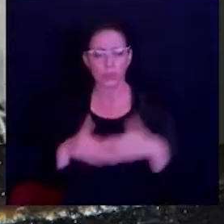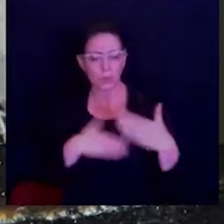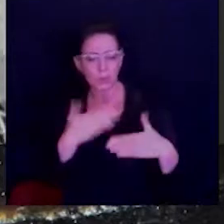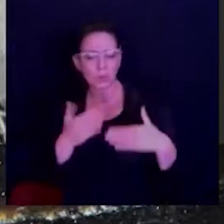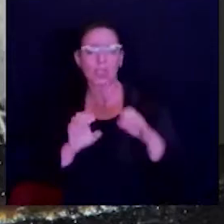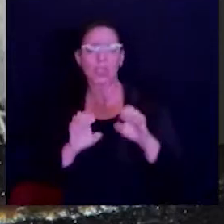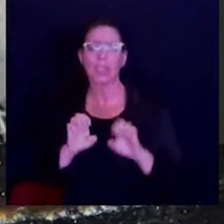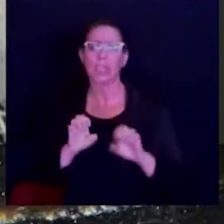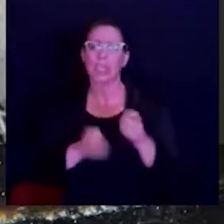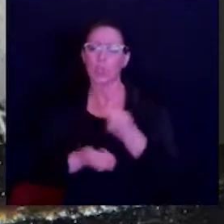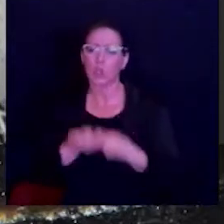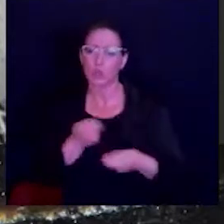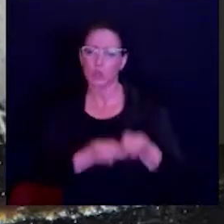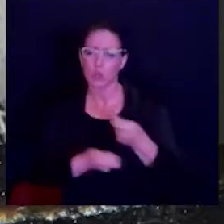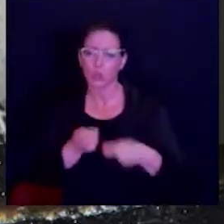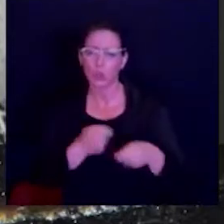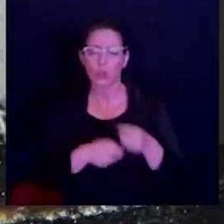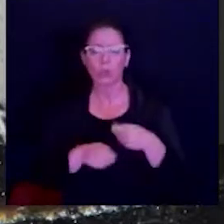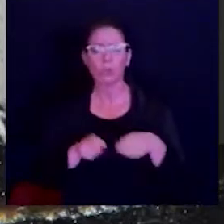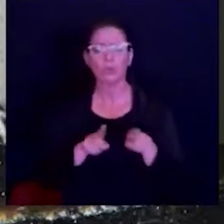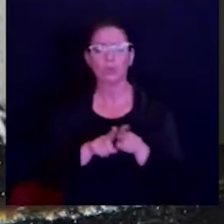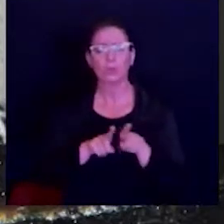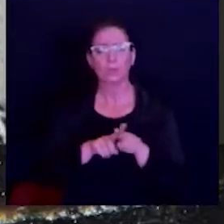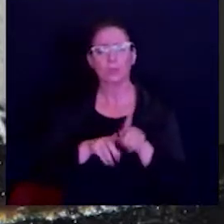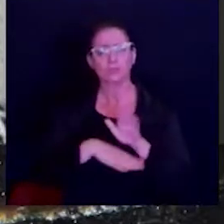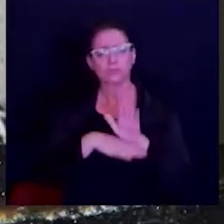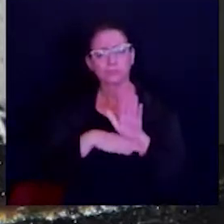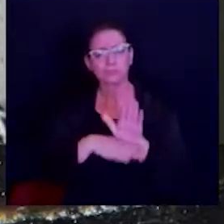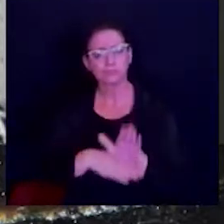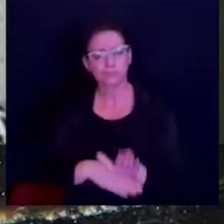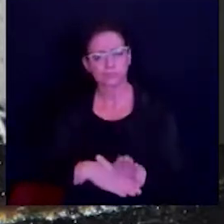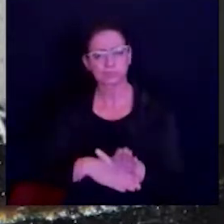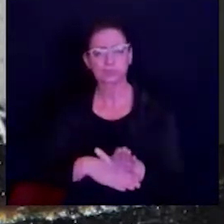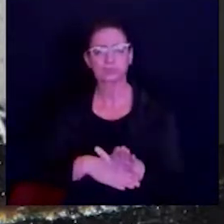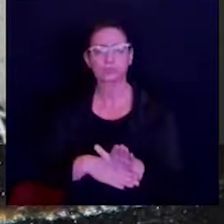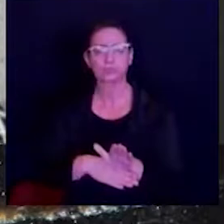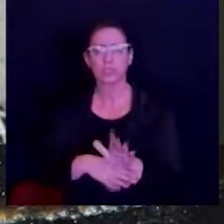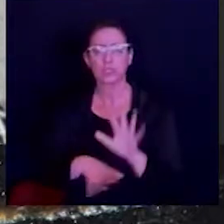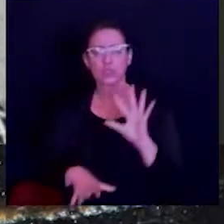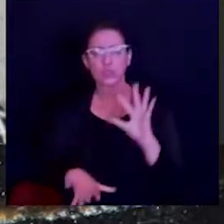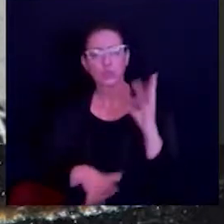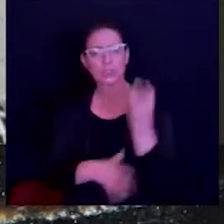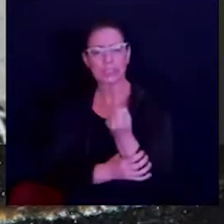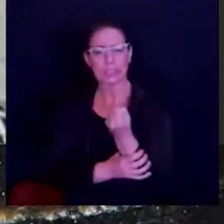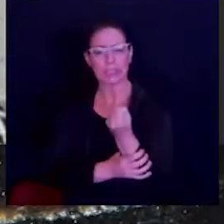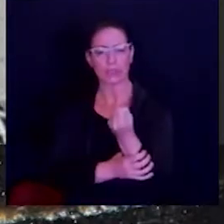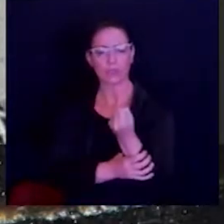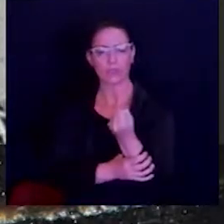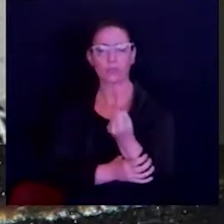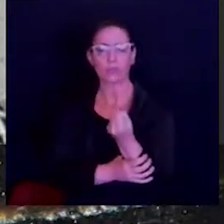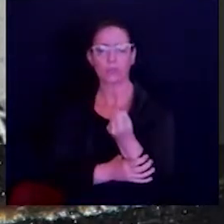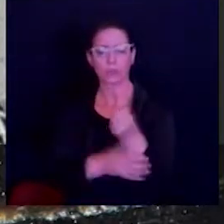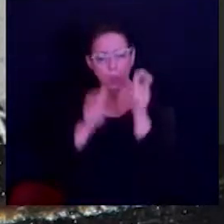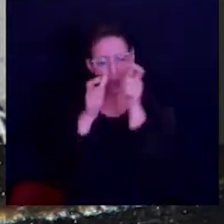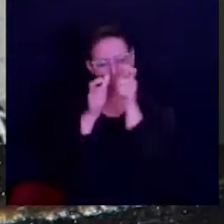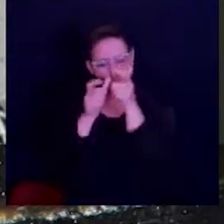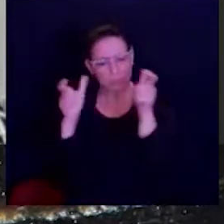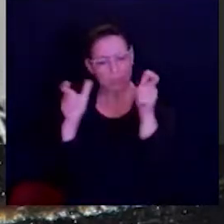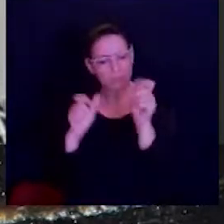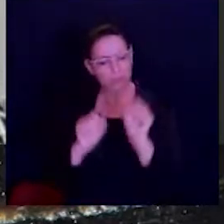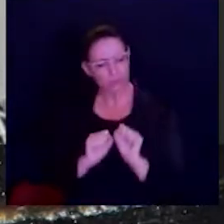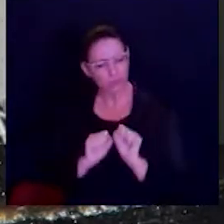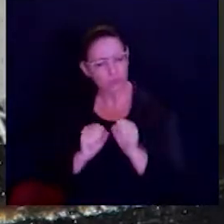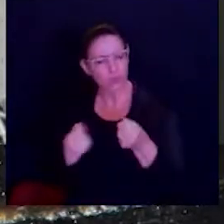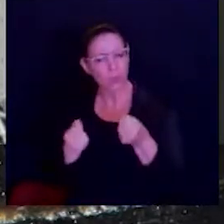socioeconômico, sendo um agente em prol do desenvolvimento sustentável. Colocarei todo o meu conhecimento